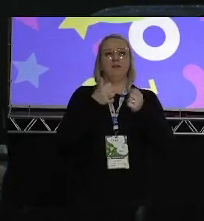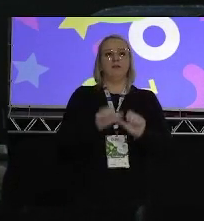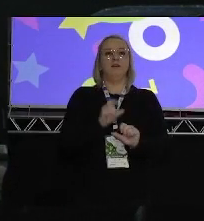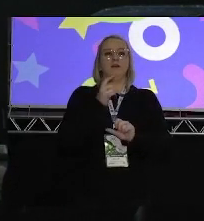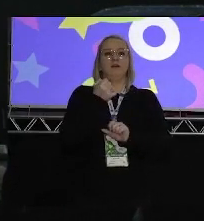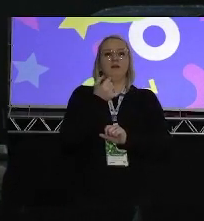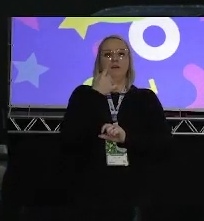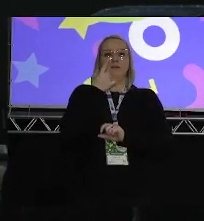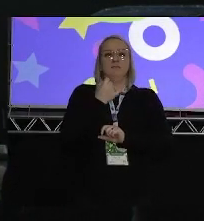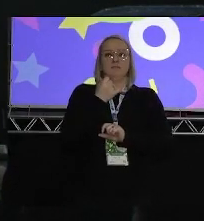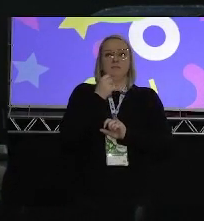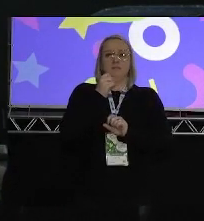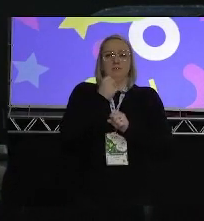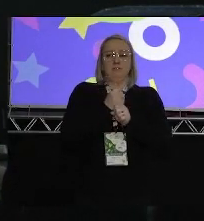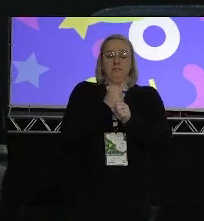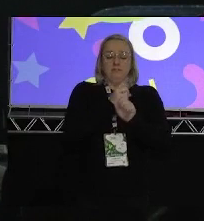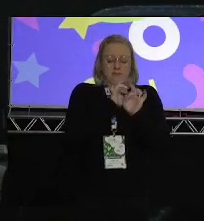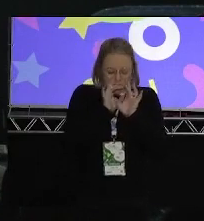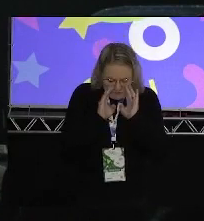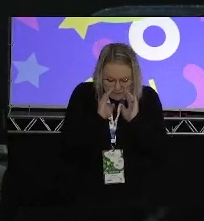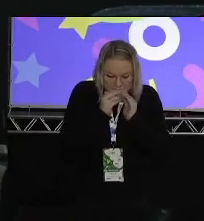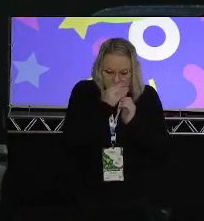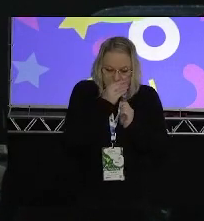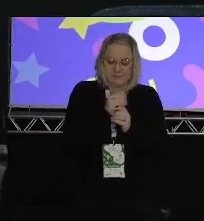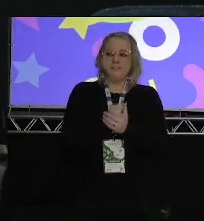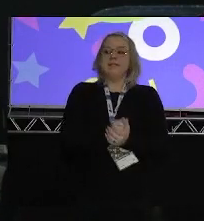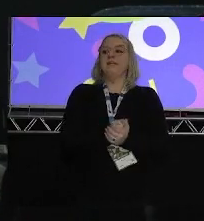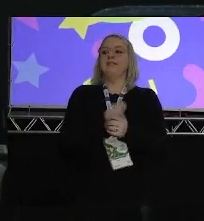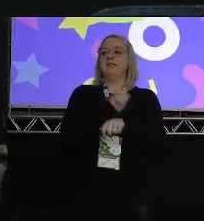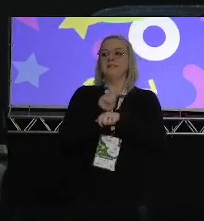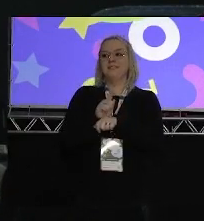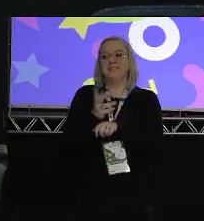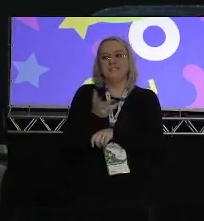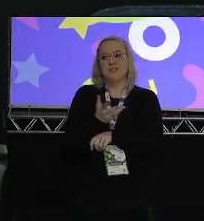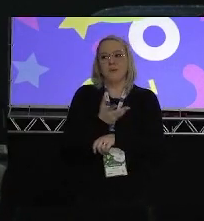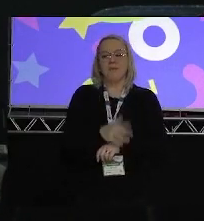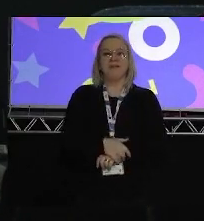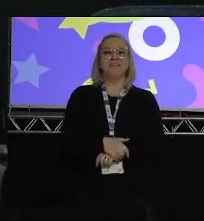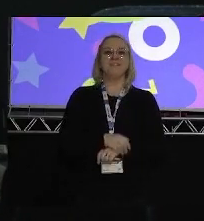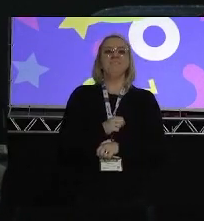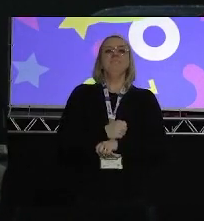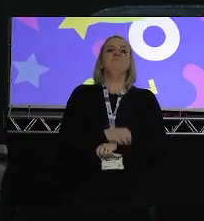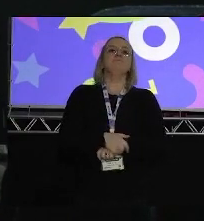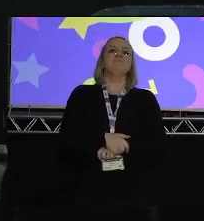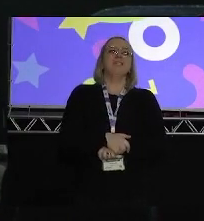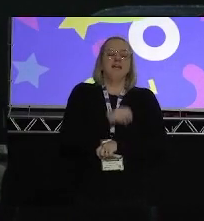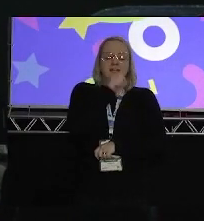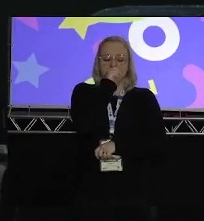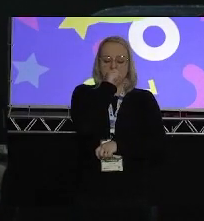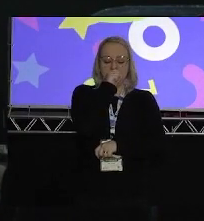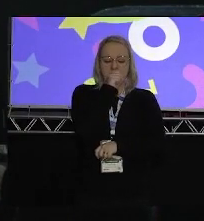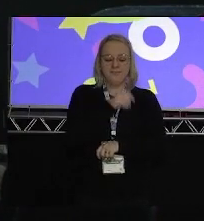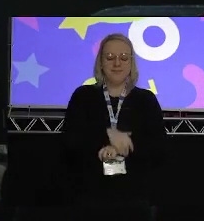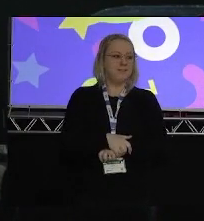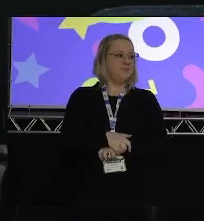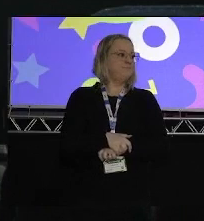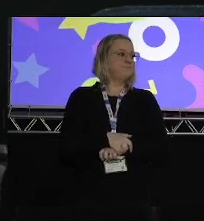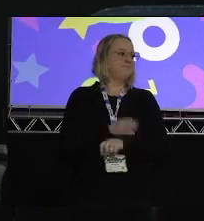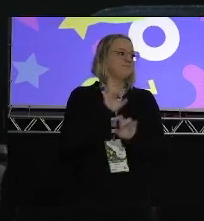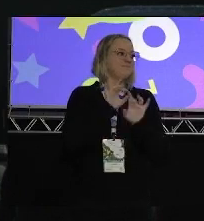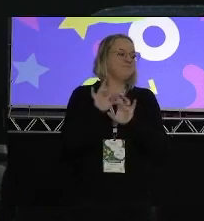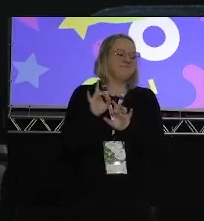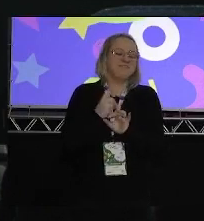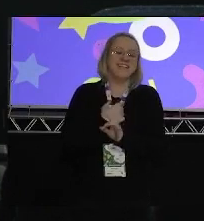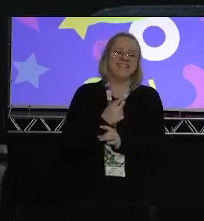10 anos aí dedicados exclusivamente a gestão ágil, né? A gestão ágil. Então, hoje, dentro dos treinamentos todos